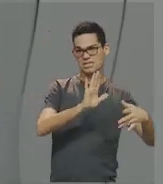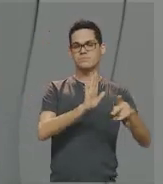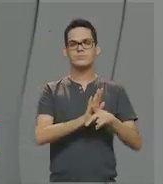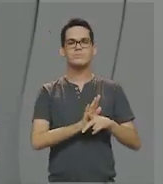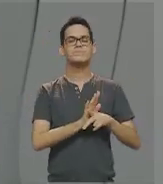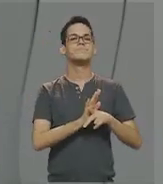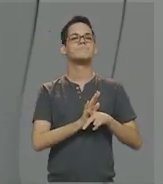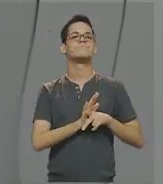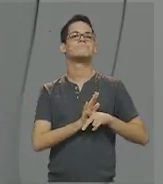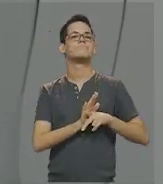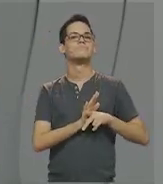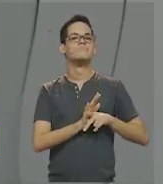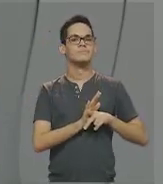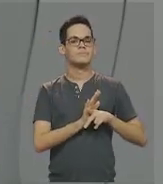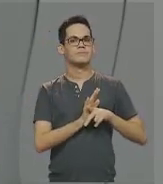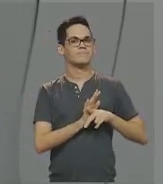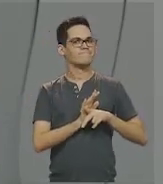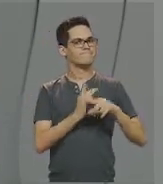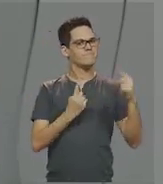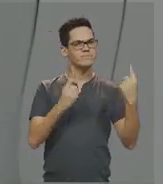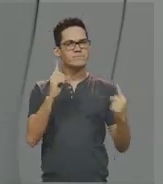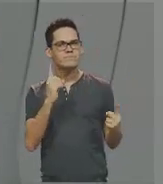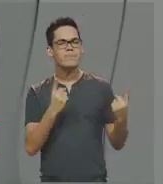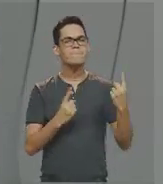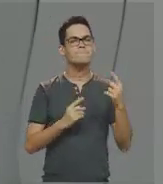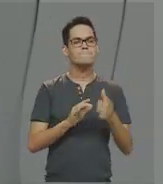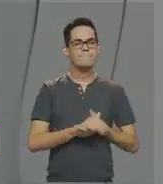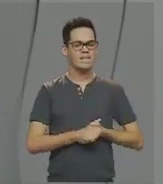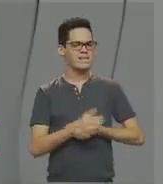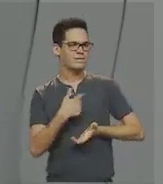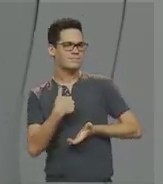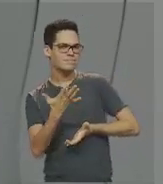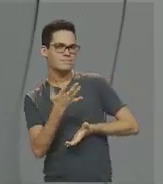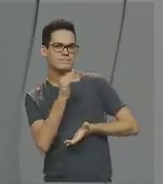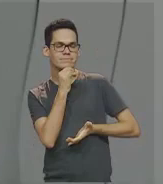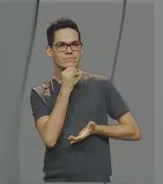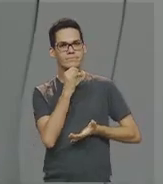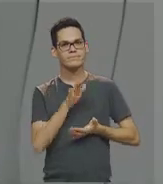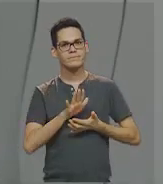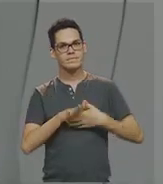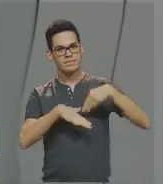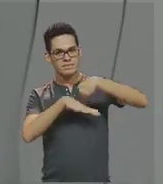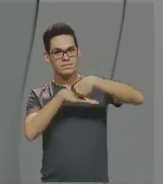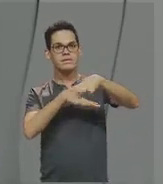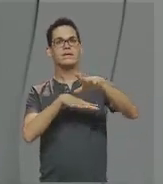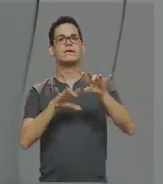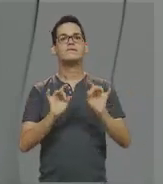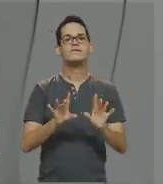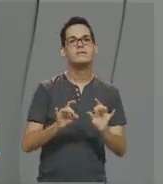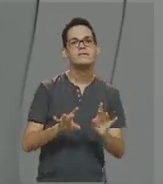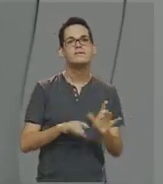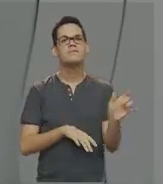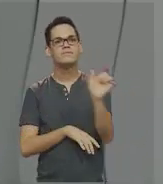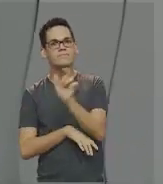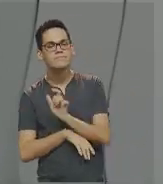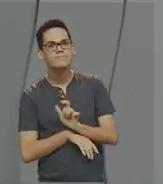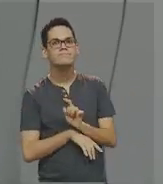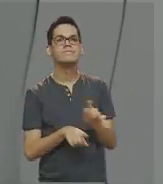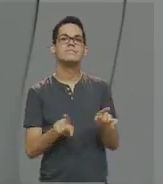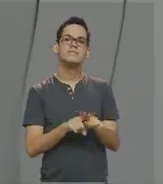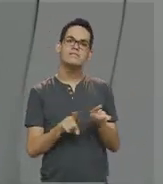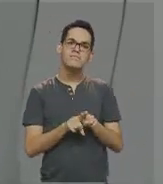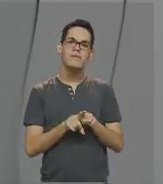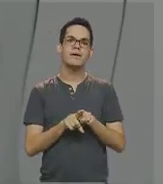artísticos, ou seja, eu tenho uma elaboração conceitual, eu quero dizer de algo específico em cada momento